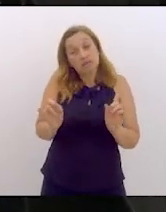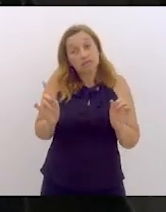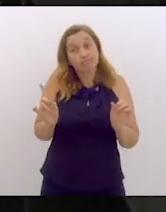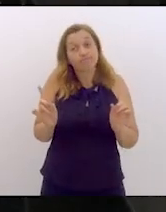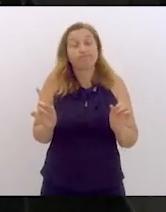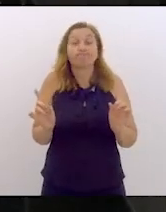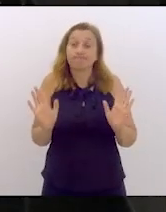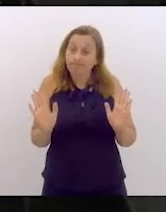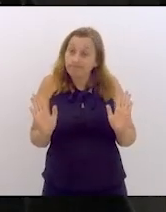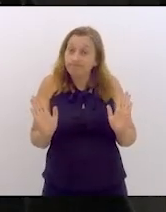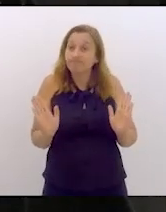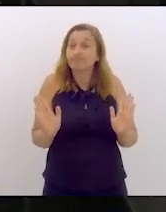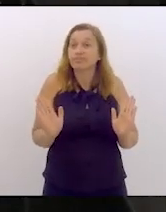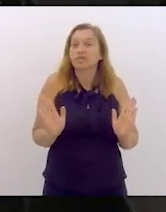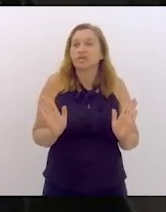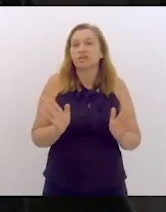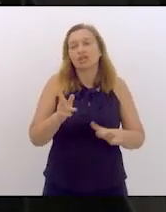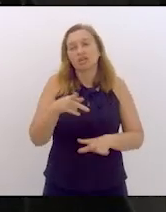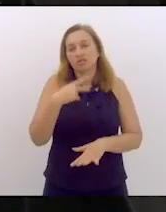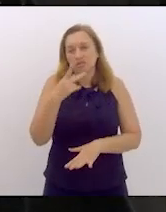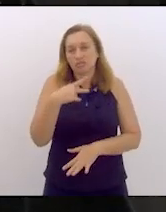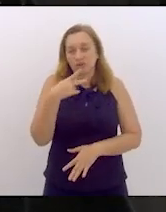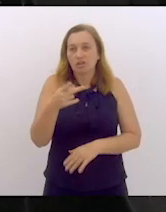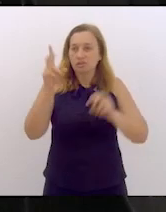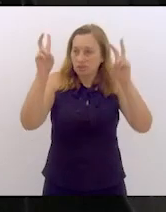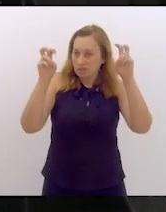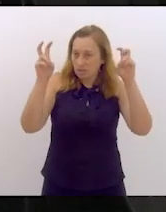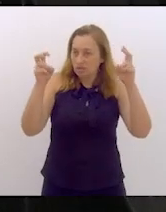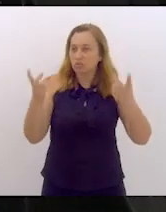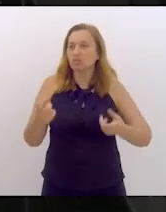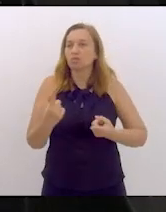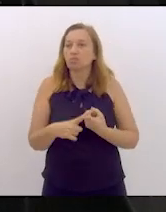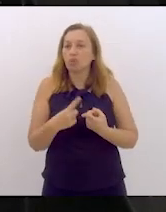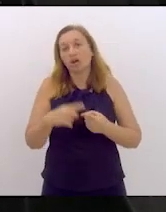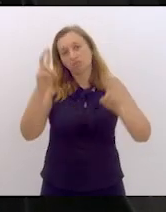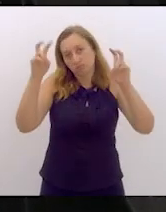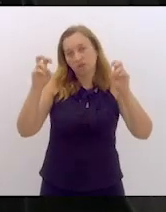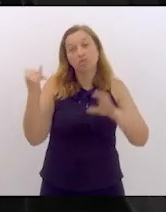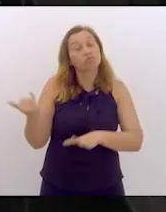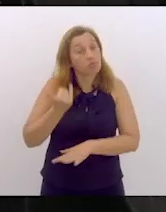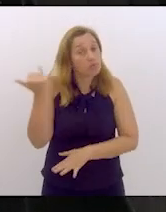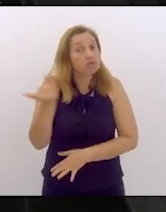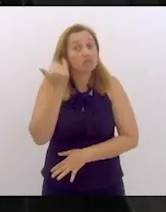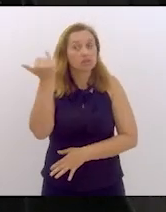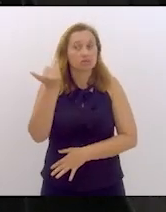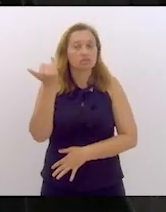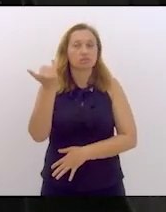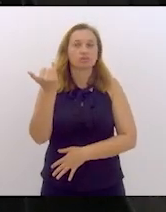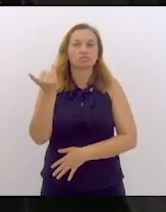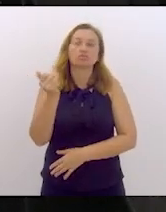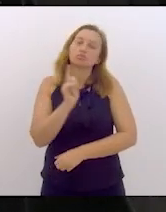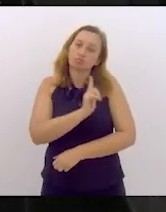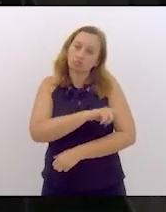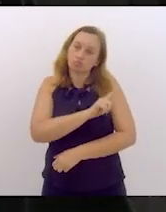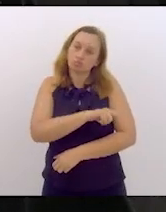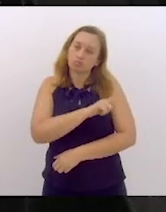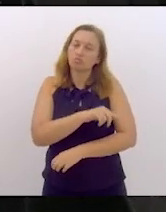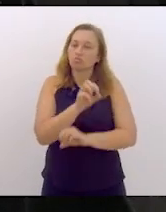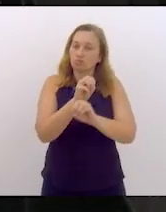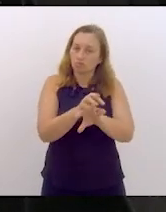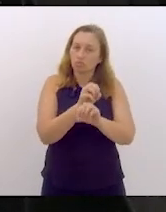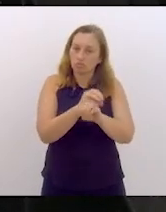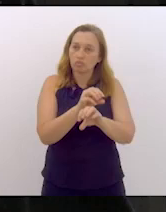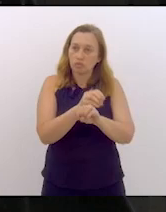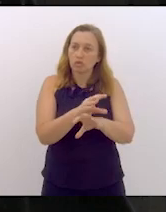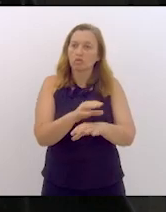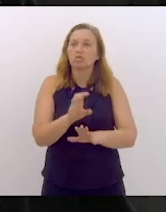maneira qualquer maneira faça aqui essa manifestação é porque é um tema da maior importância para a gestão da Educação